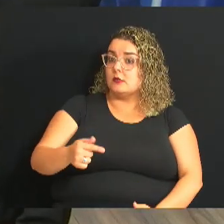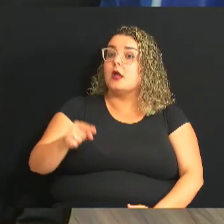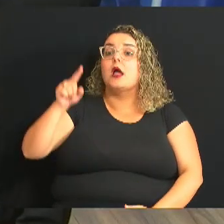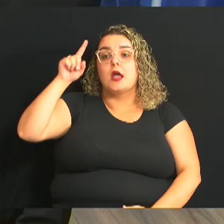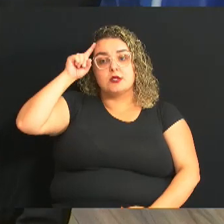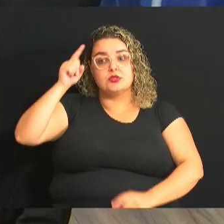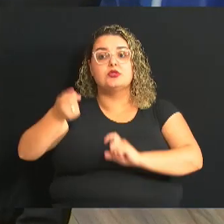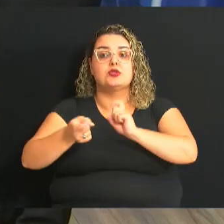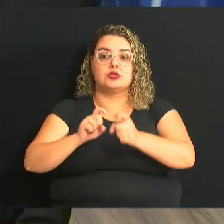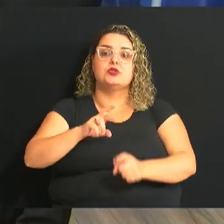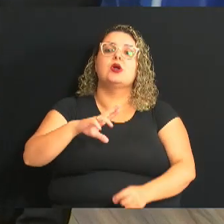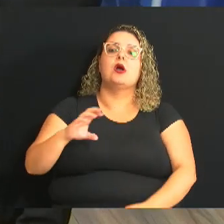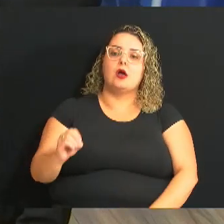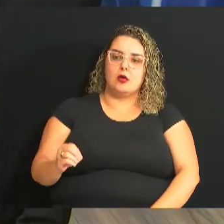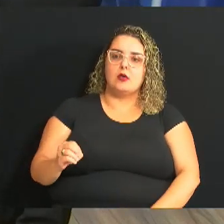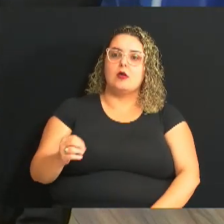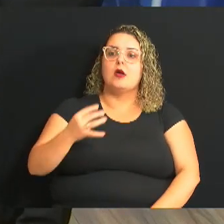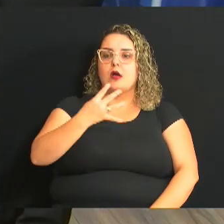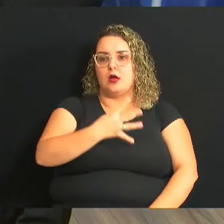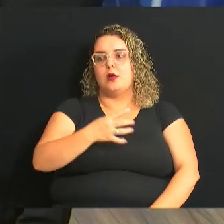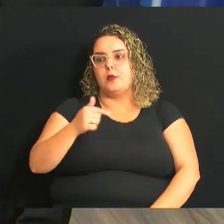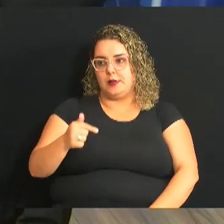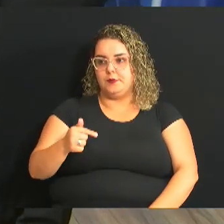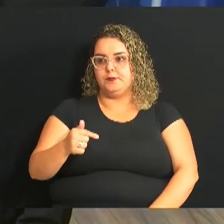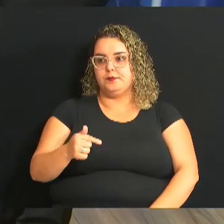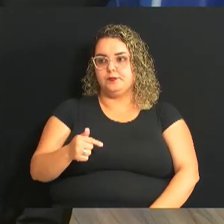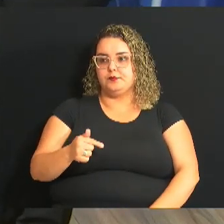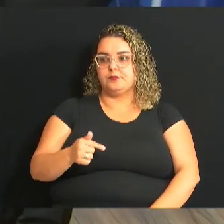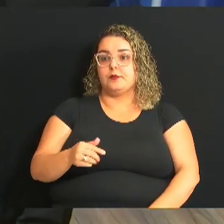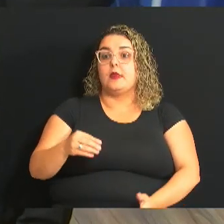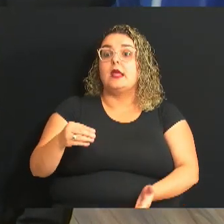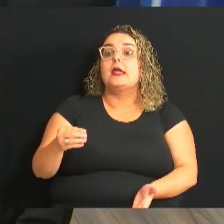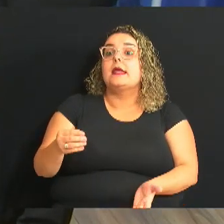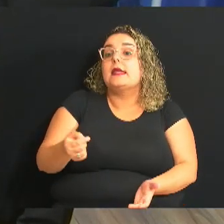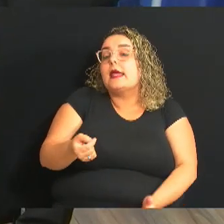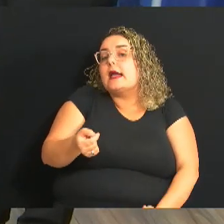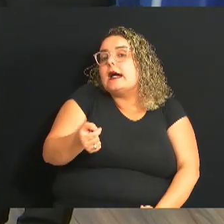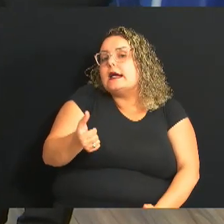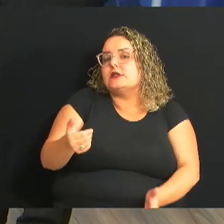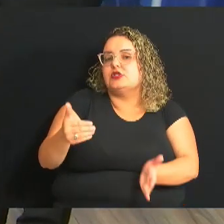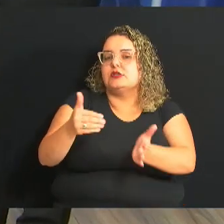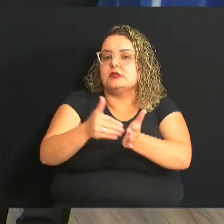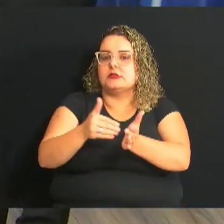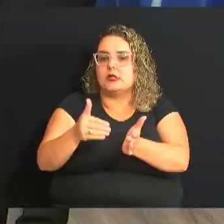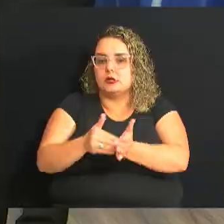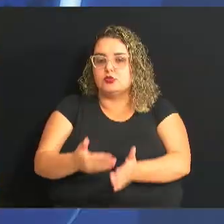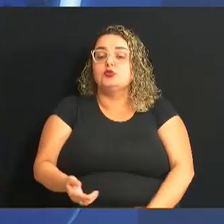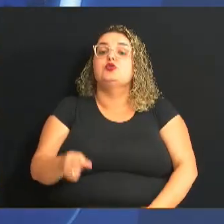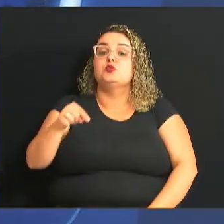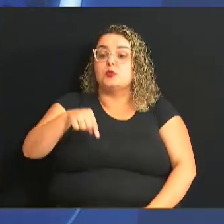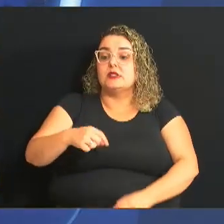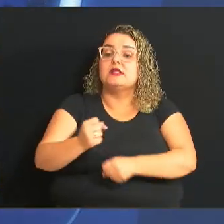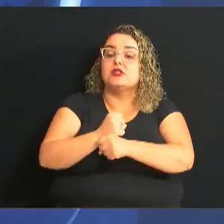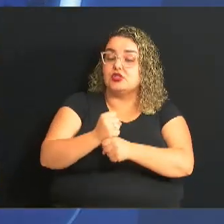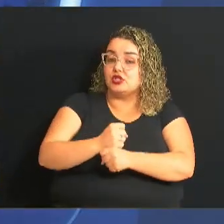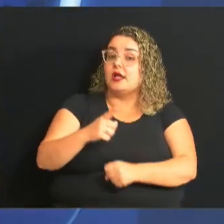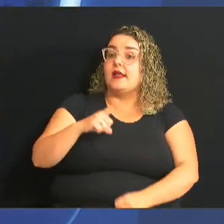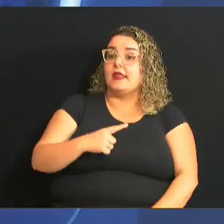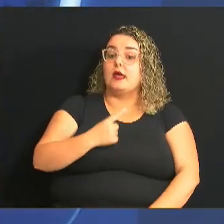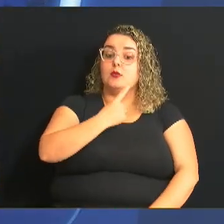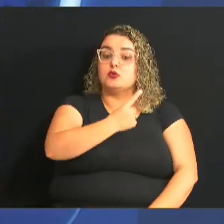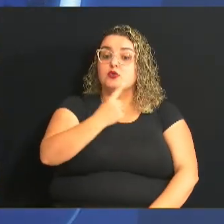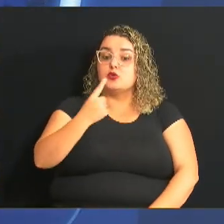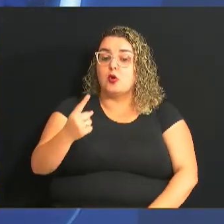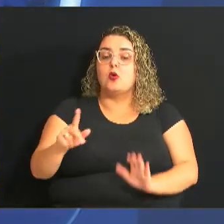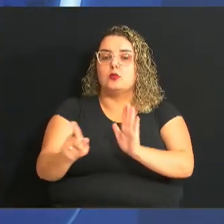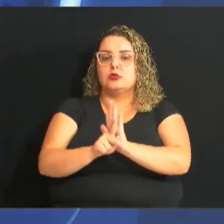reunião ordinária, a 47ª. E a penúltima reunião ordinária deste ano. Nós temos 11 projetos